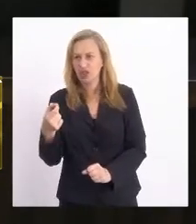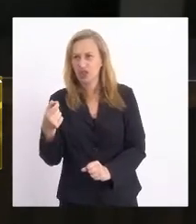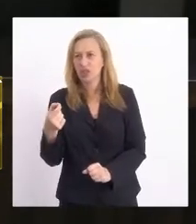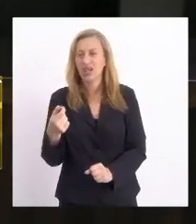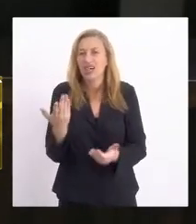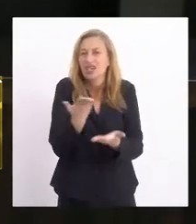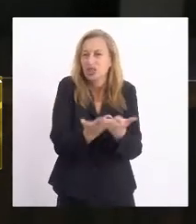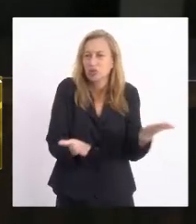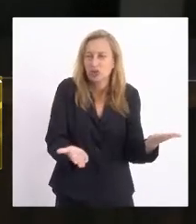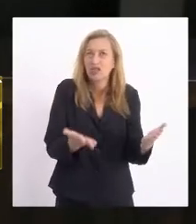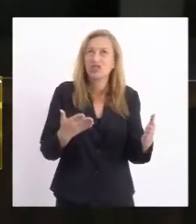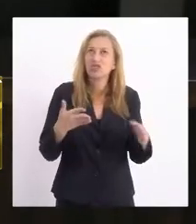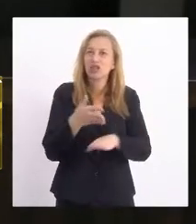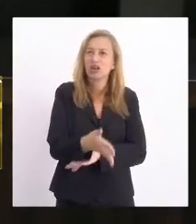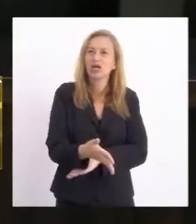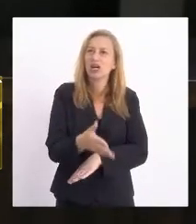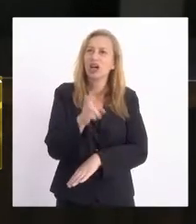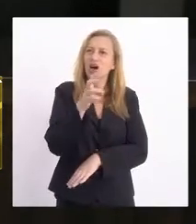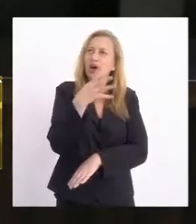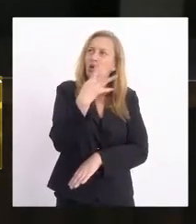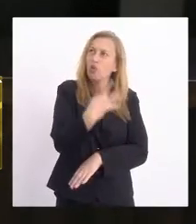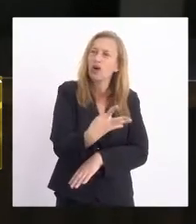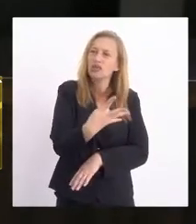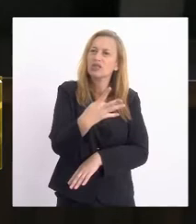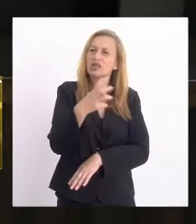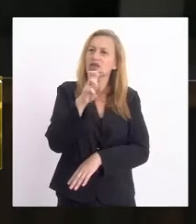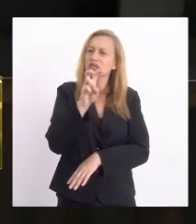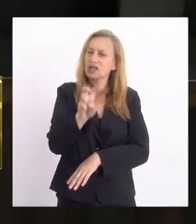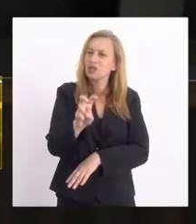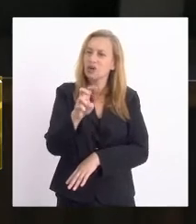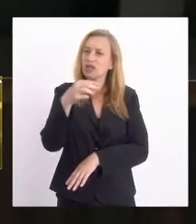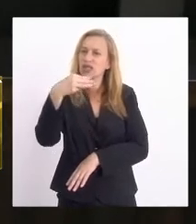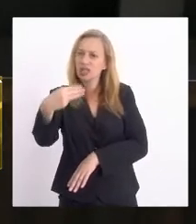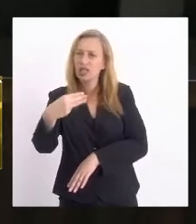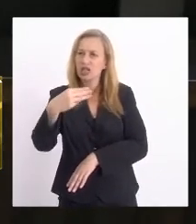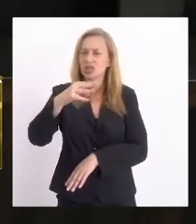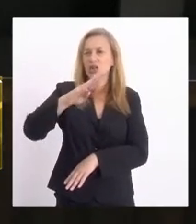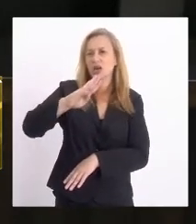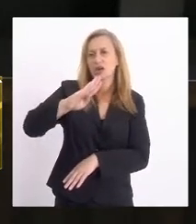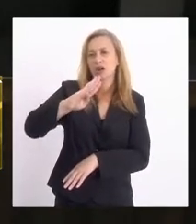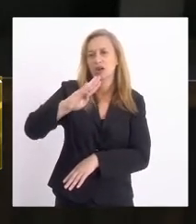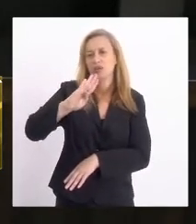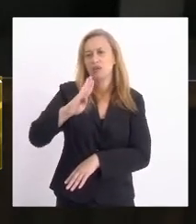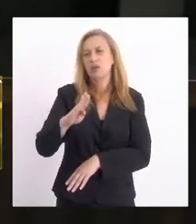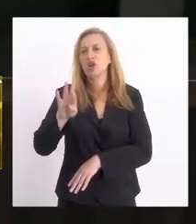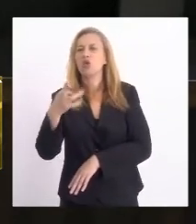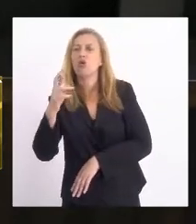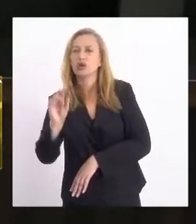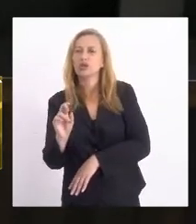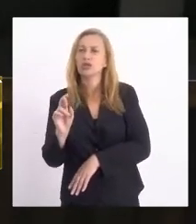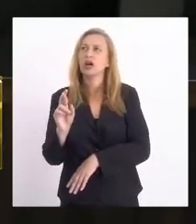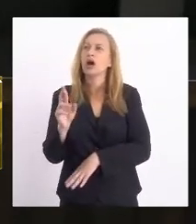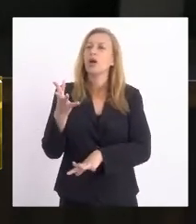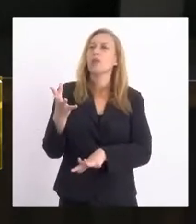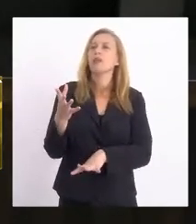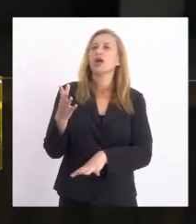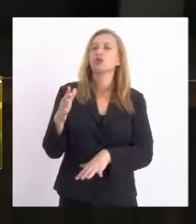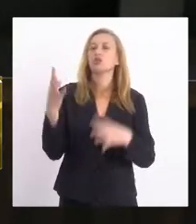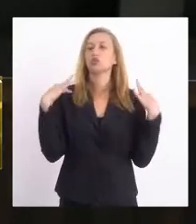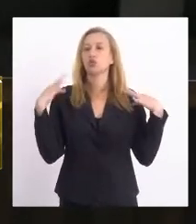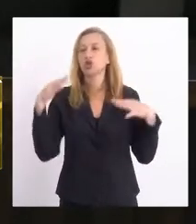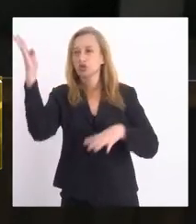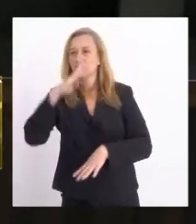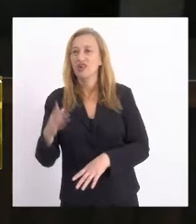as perdas chegaram a 453 bilhões para o turismo brasileiro com